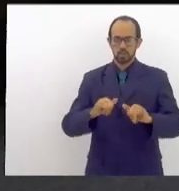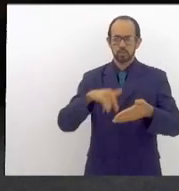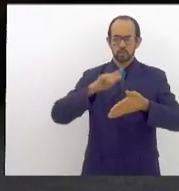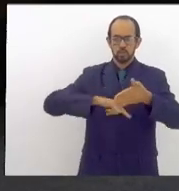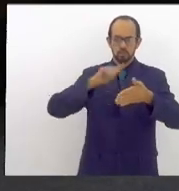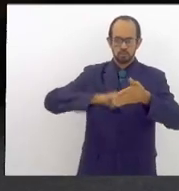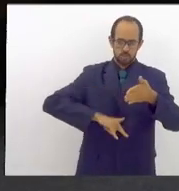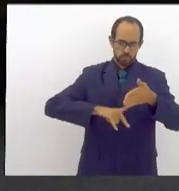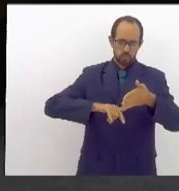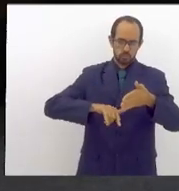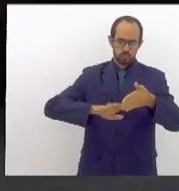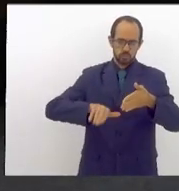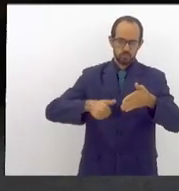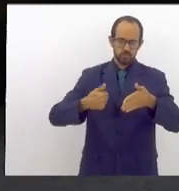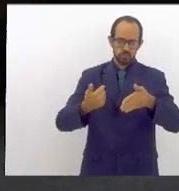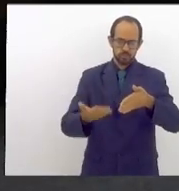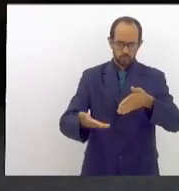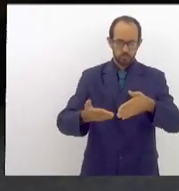enfim